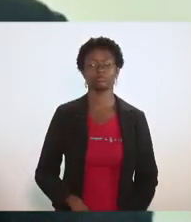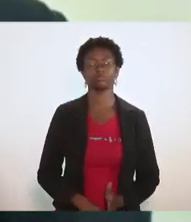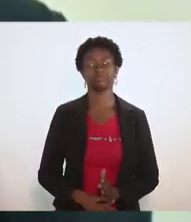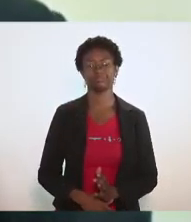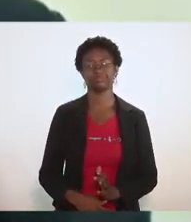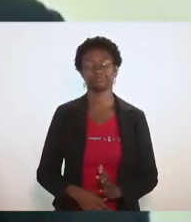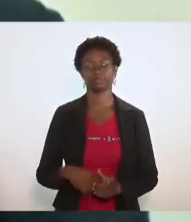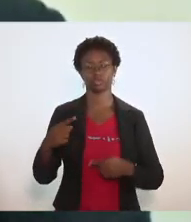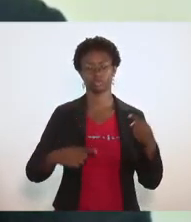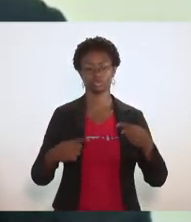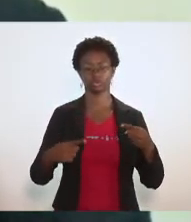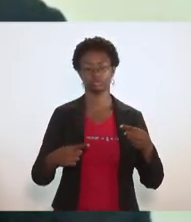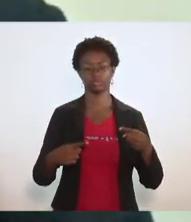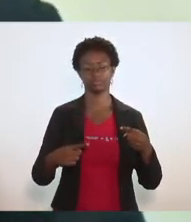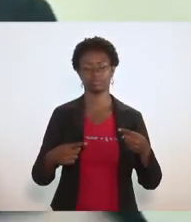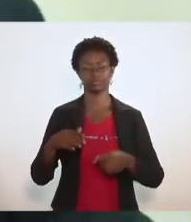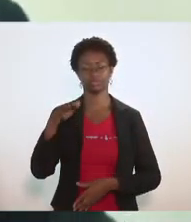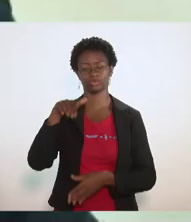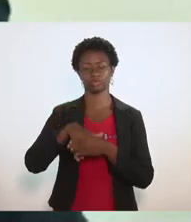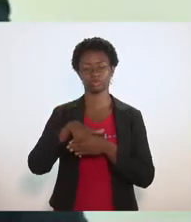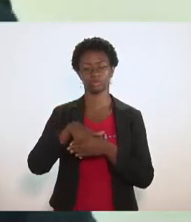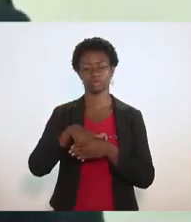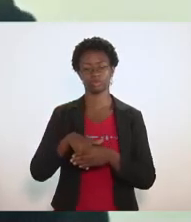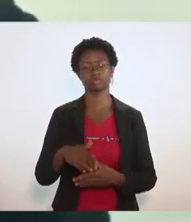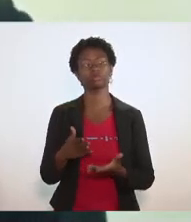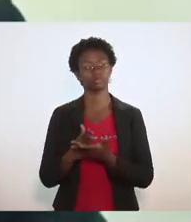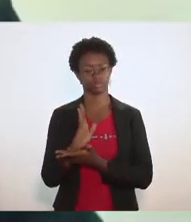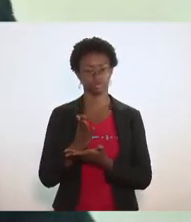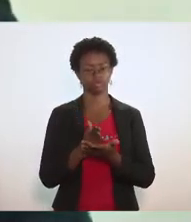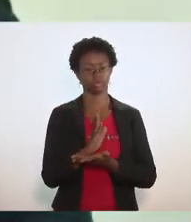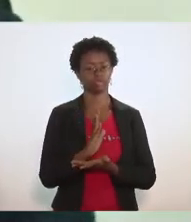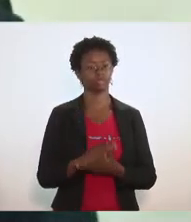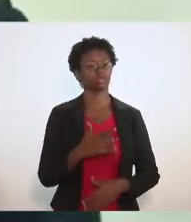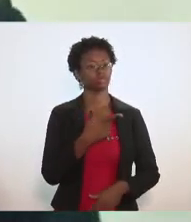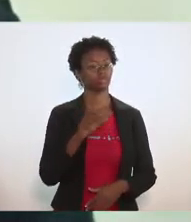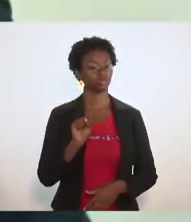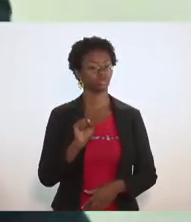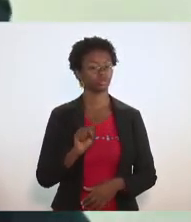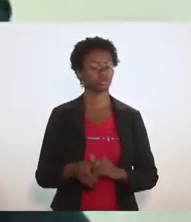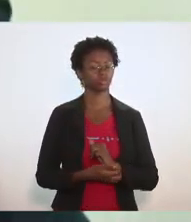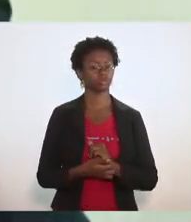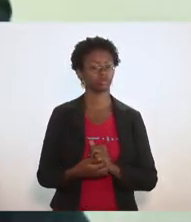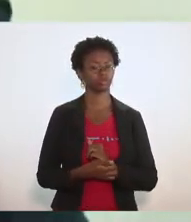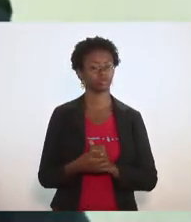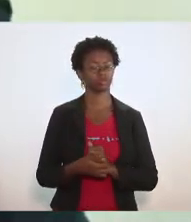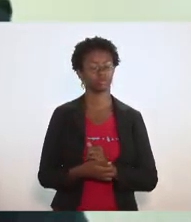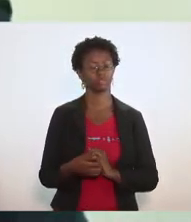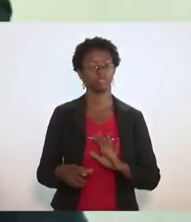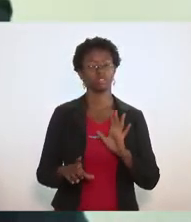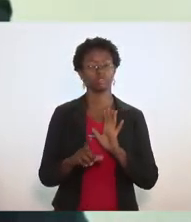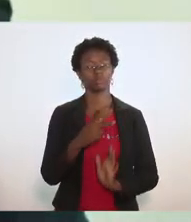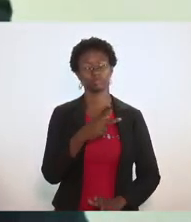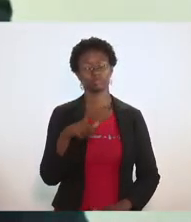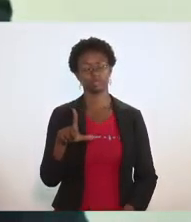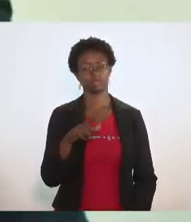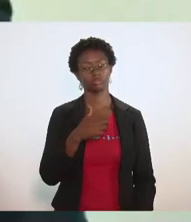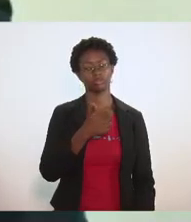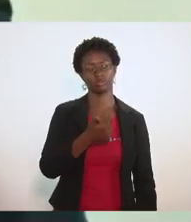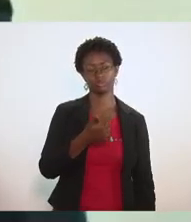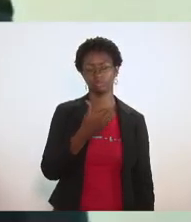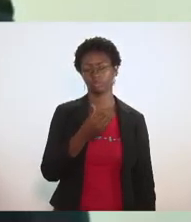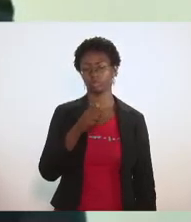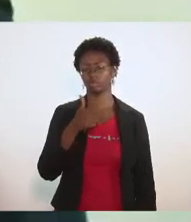Relator, deputado Márcio Pacheco. 27 da pauta. Projeto de lei 1679-2019, autoria do deputado Mata Rocha, parecer é